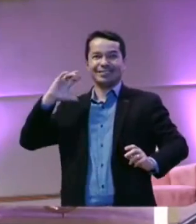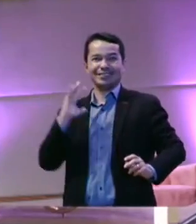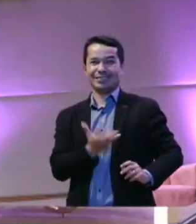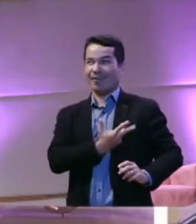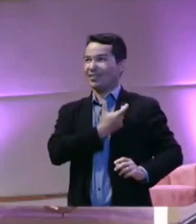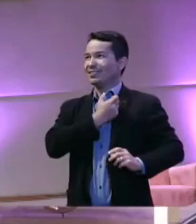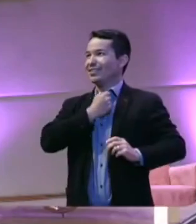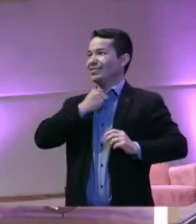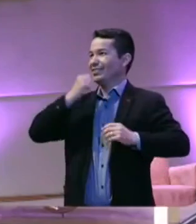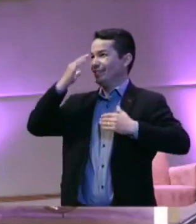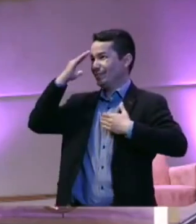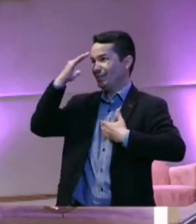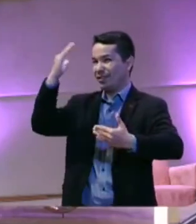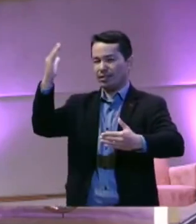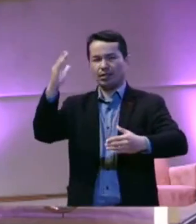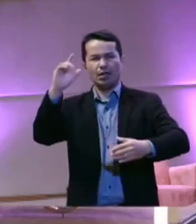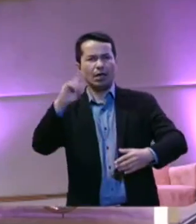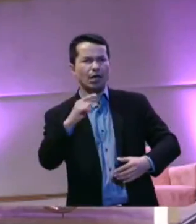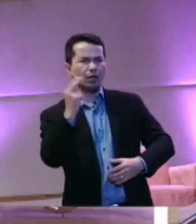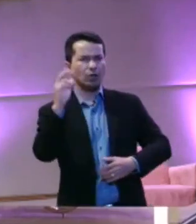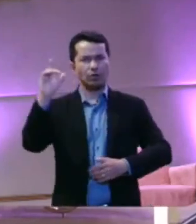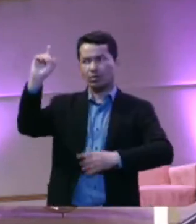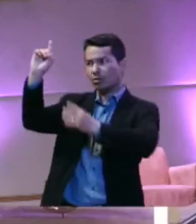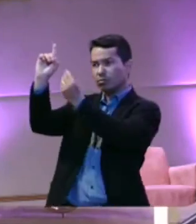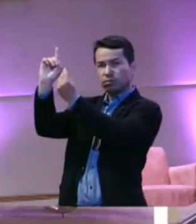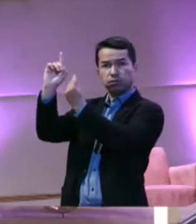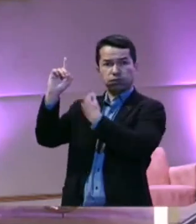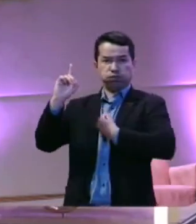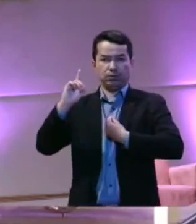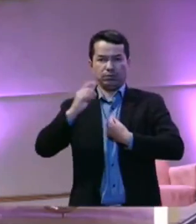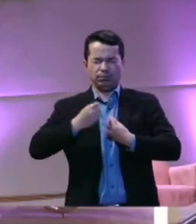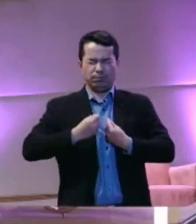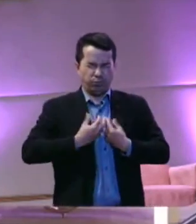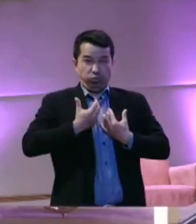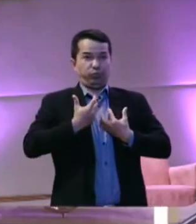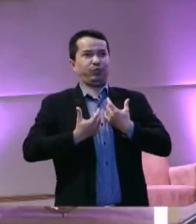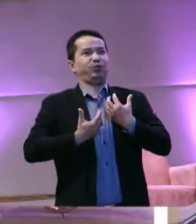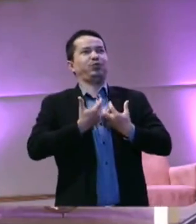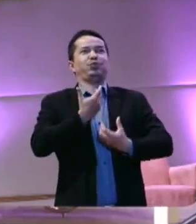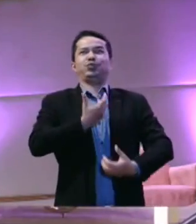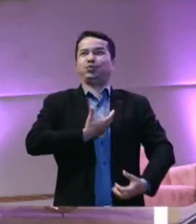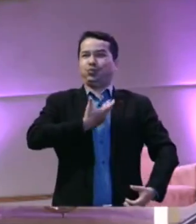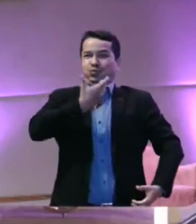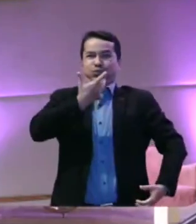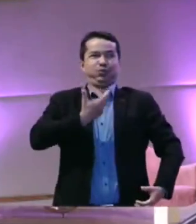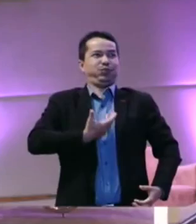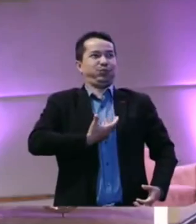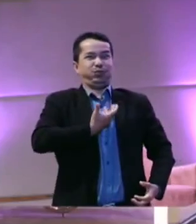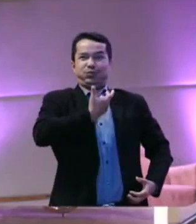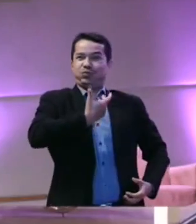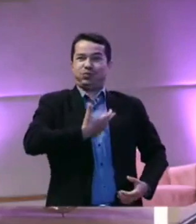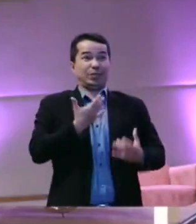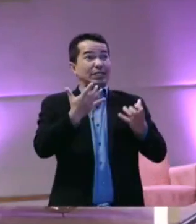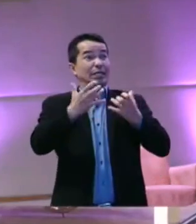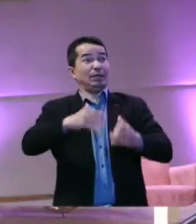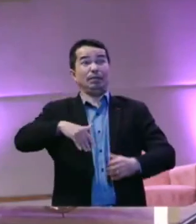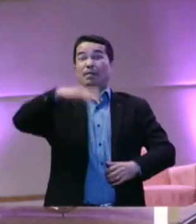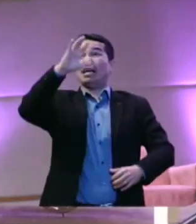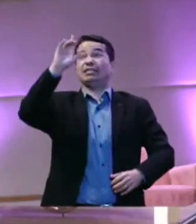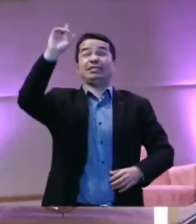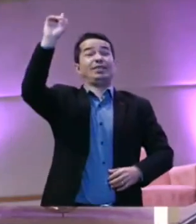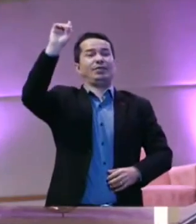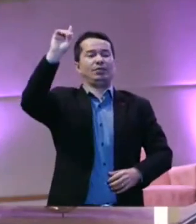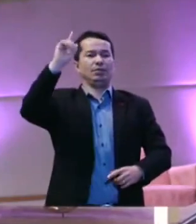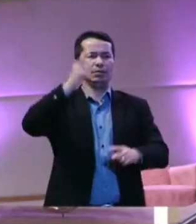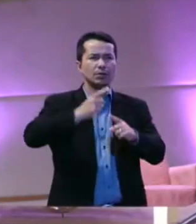tempo, marcou um avivamento, um marco, uma reforma, uma mudança importante